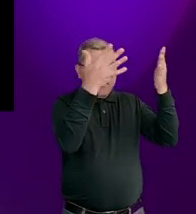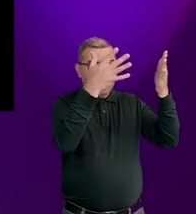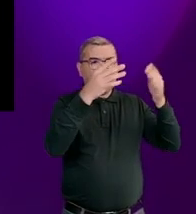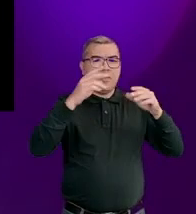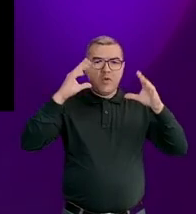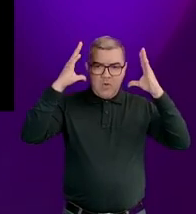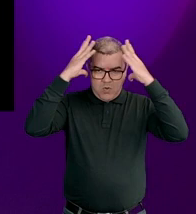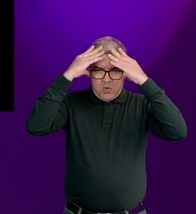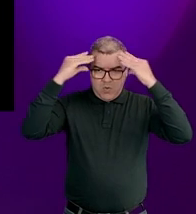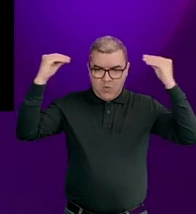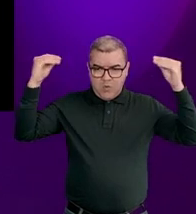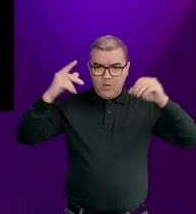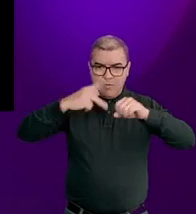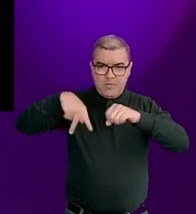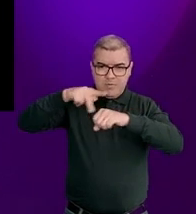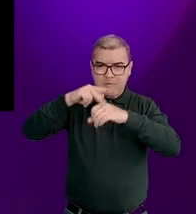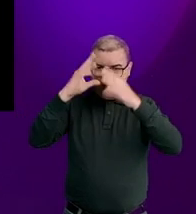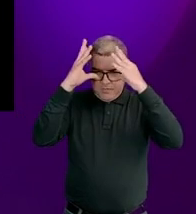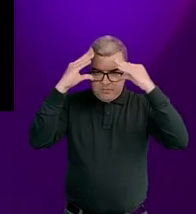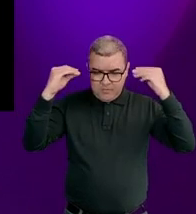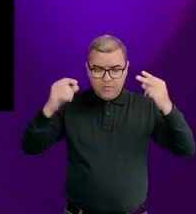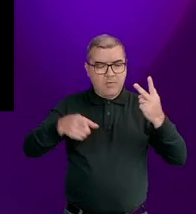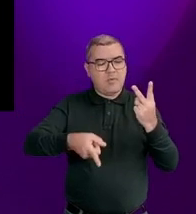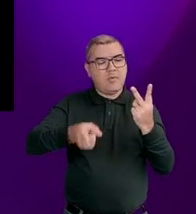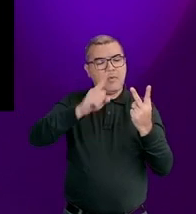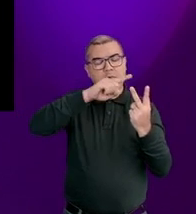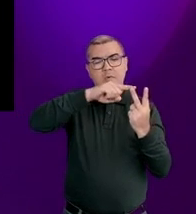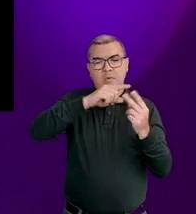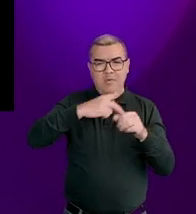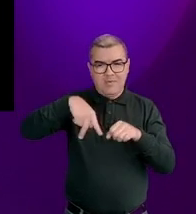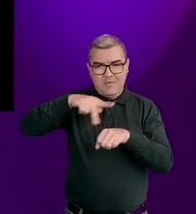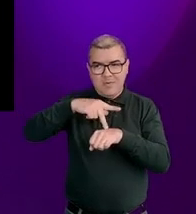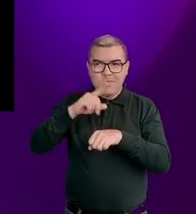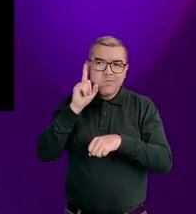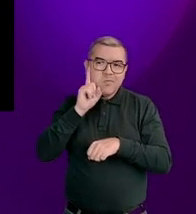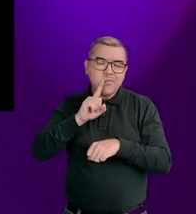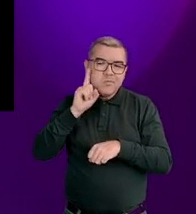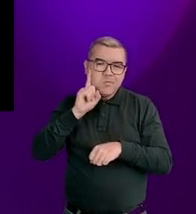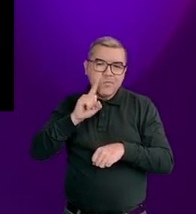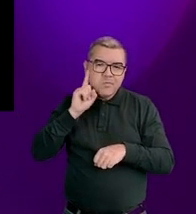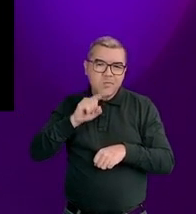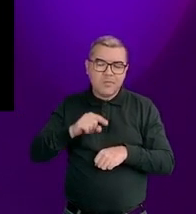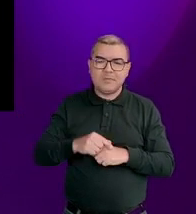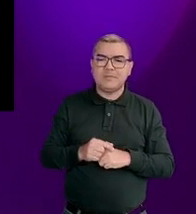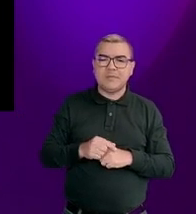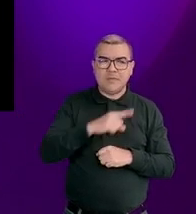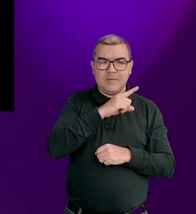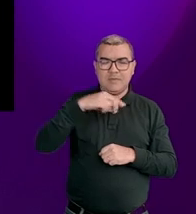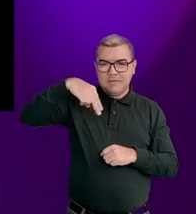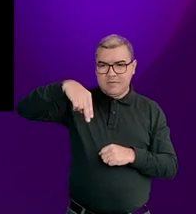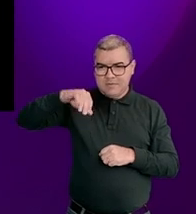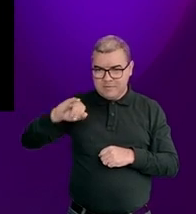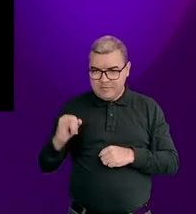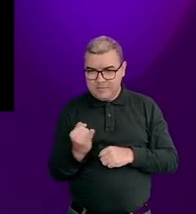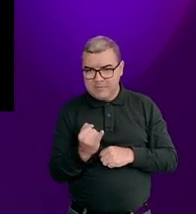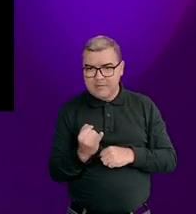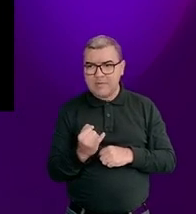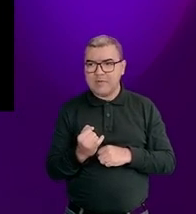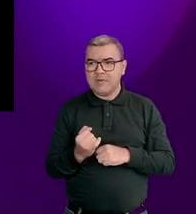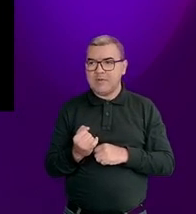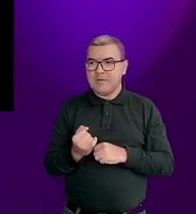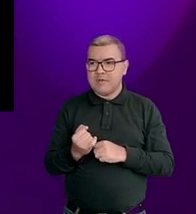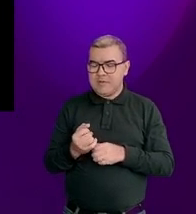Holanda, e os 2 outros casos são nos Estados Unidos, mais especificamente em New Jersey, né? Então, há um isolamento.